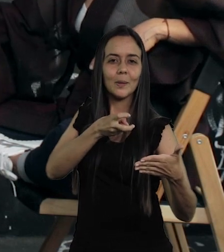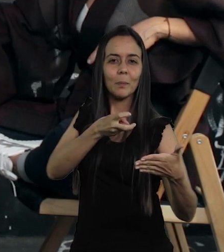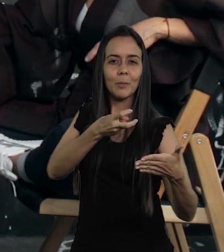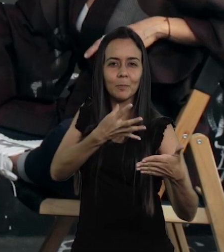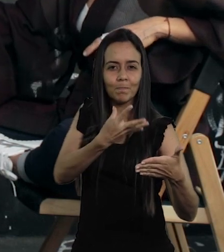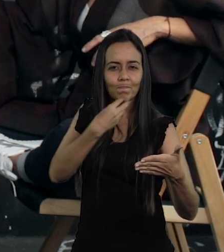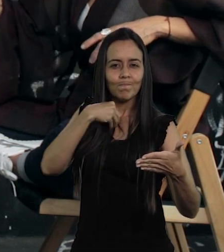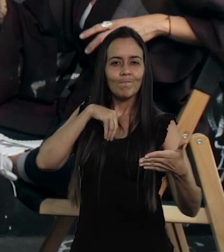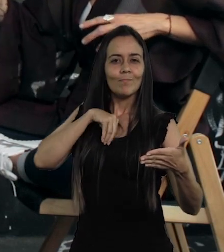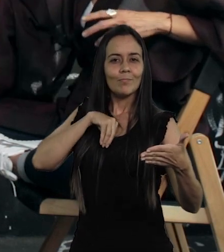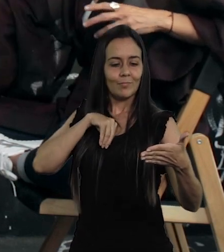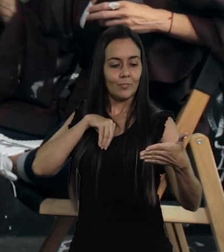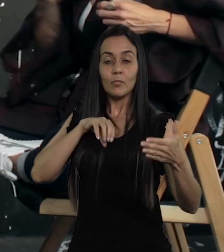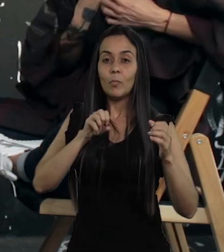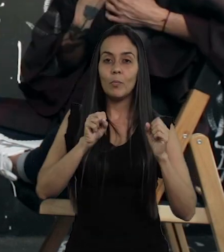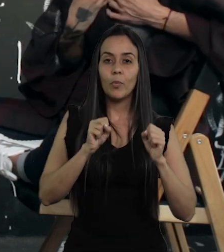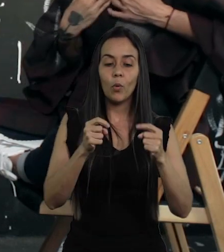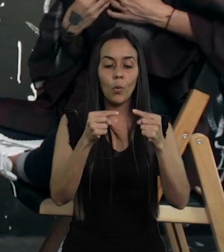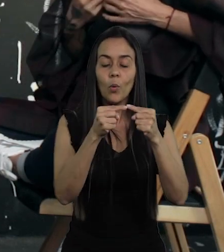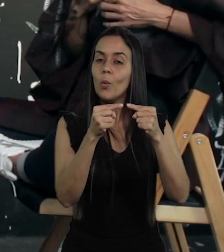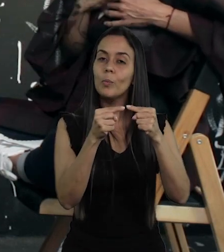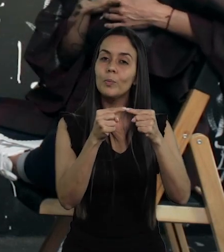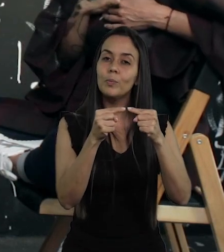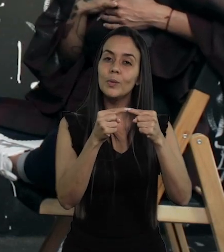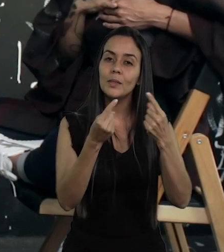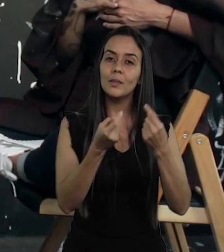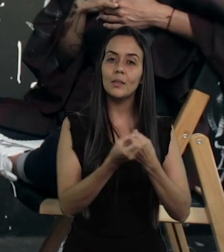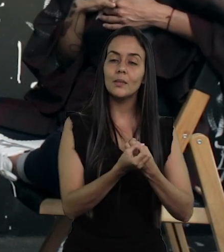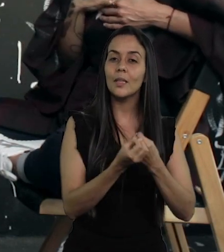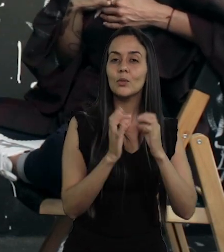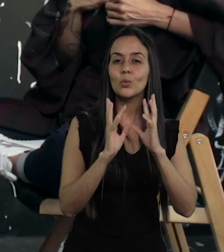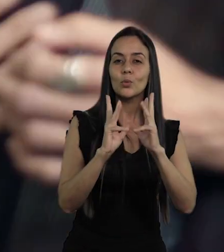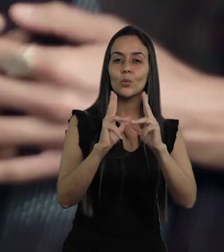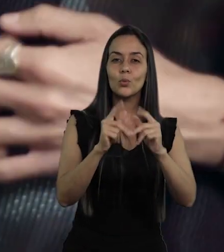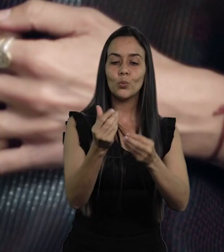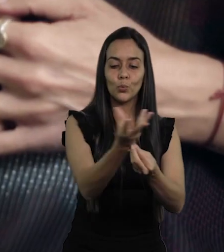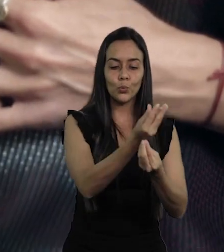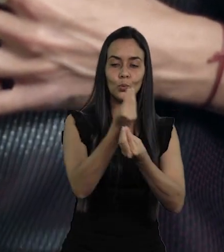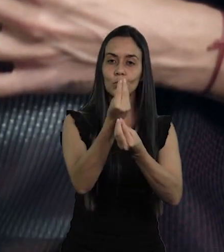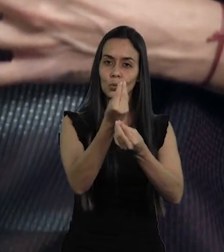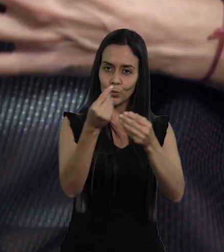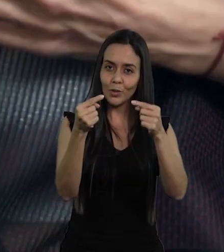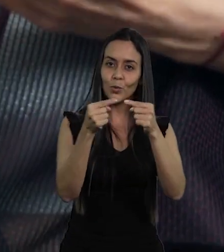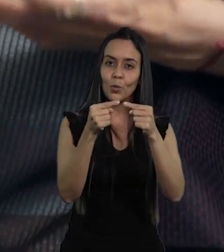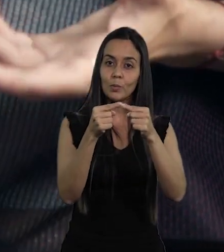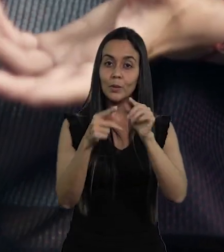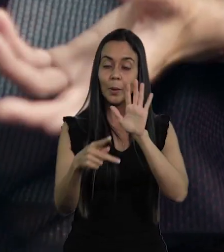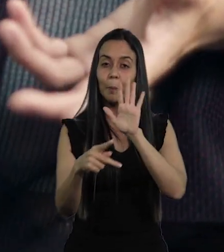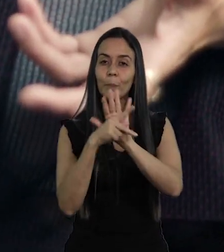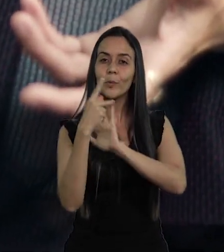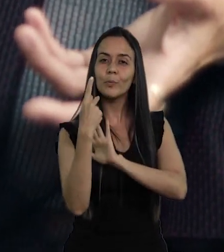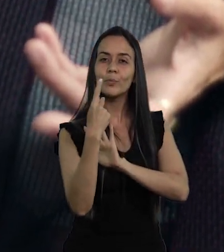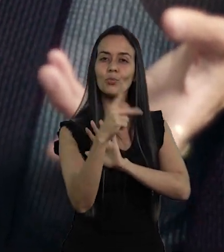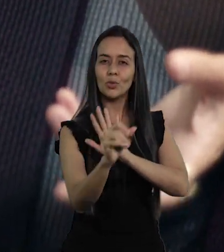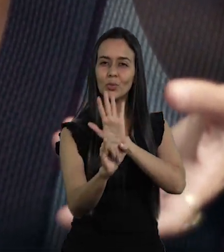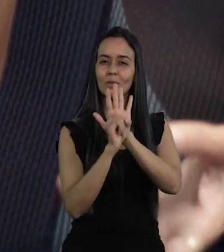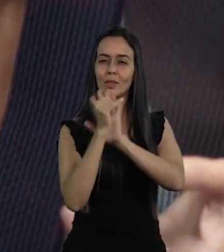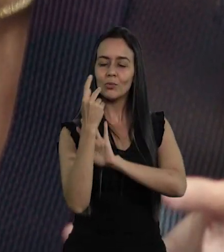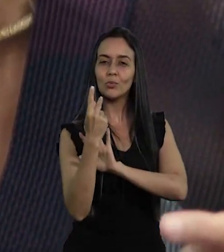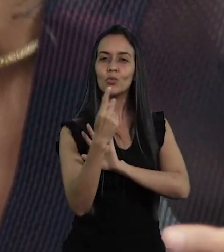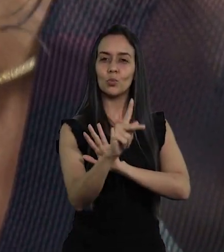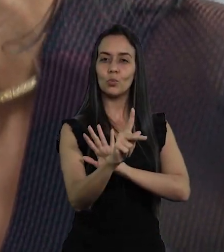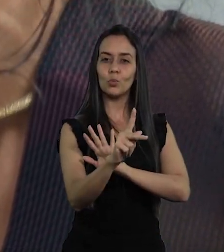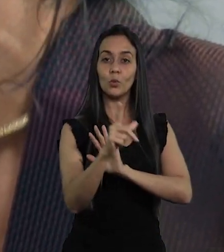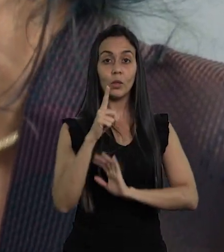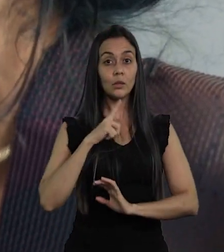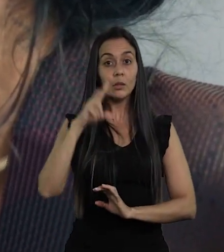as poéticas, né? Porque esse rito você está criando para si, né? E ele é seu, né? E ela abraça, né, essa